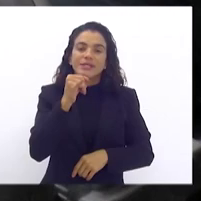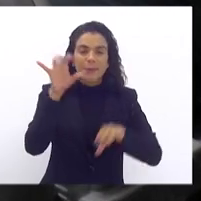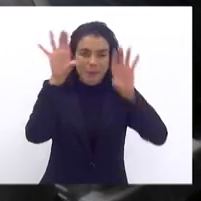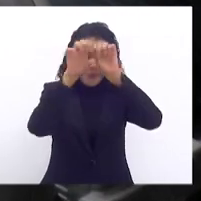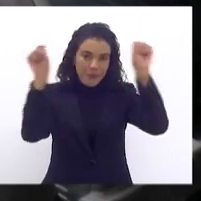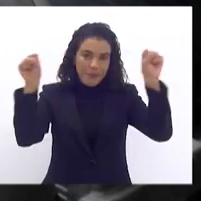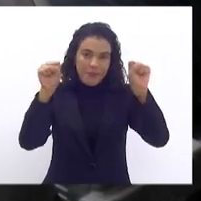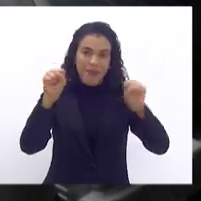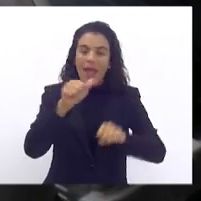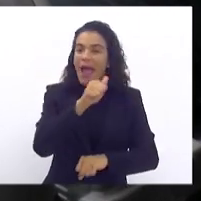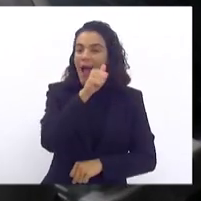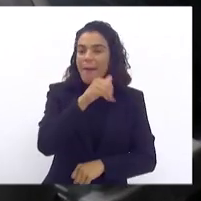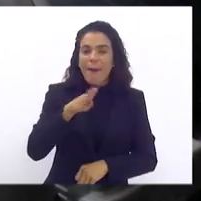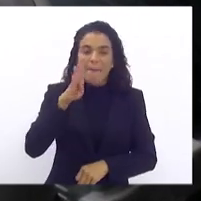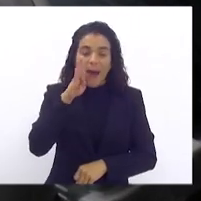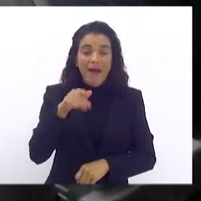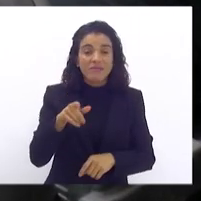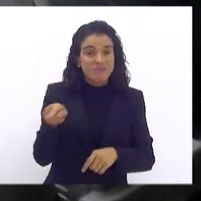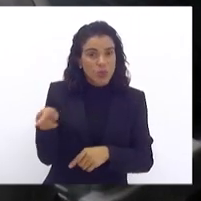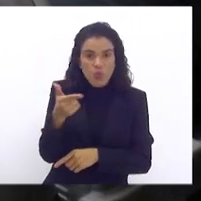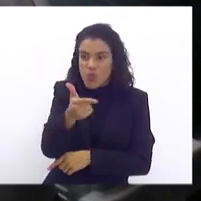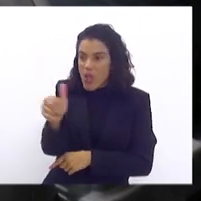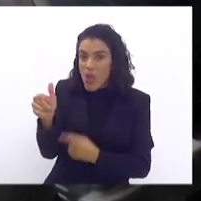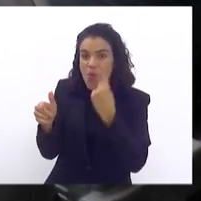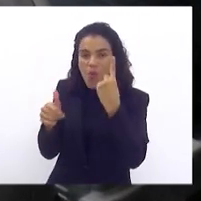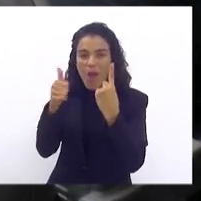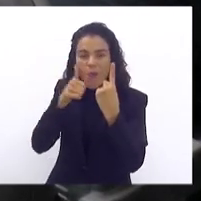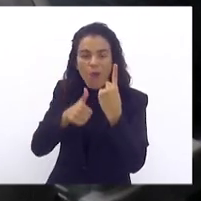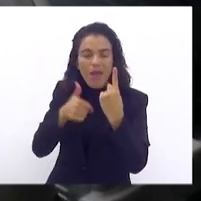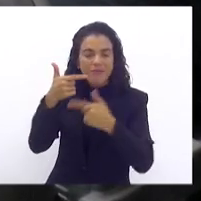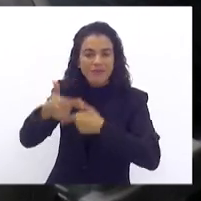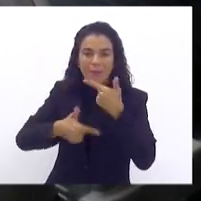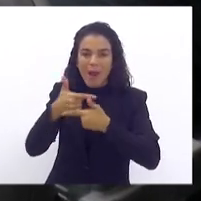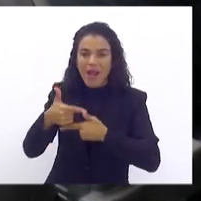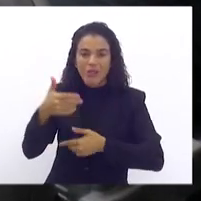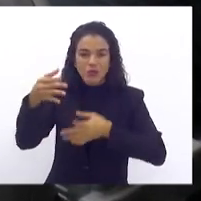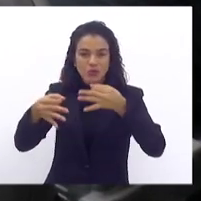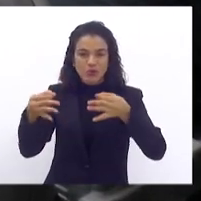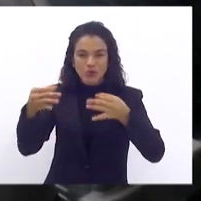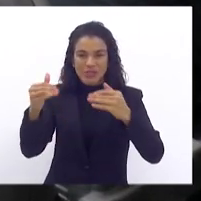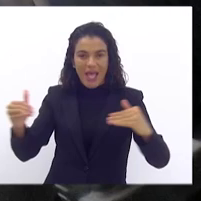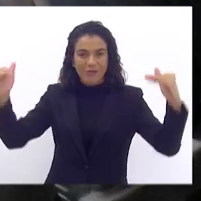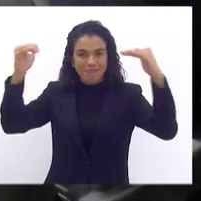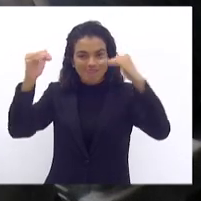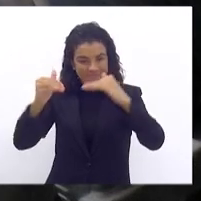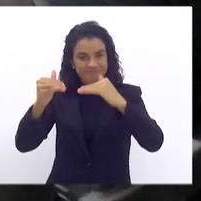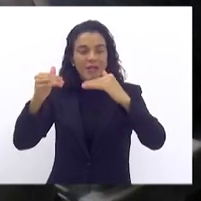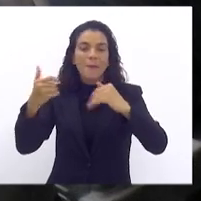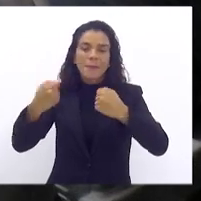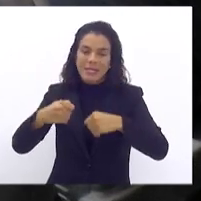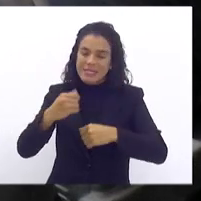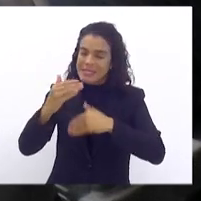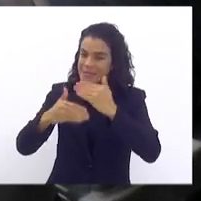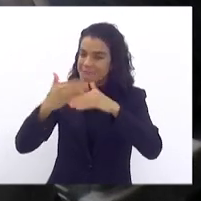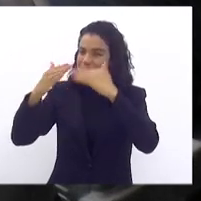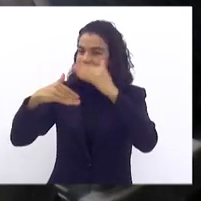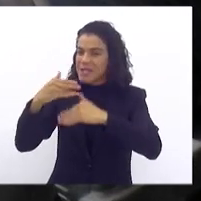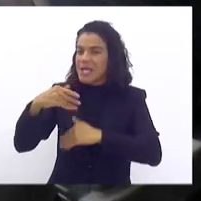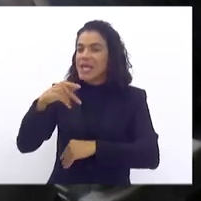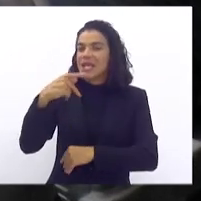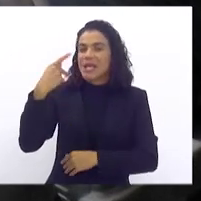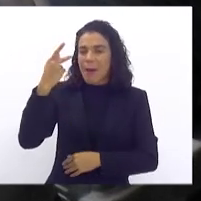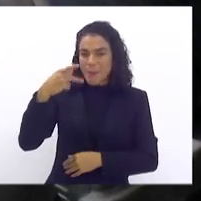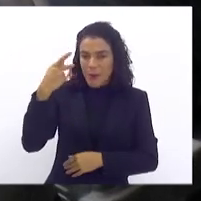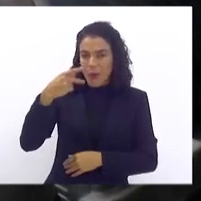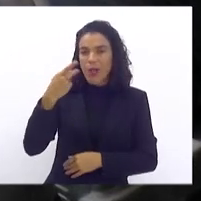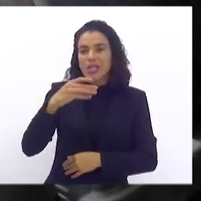Amapá. Não tem nenhuma mulher na segunda instância, só homens. Então, a gente precisa avançar e eu creio que a política de cotas, sim,